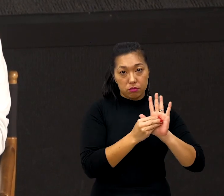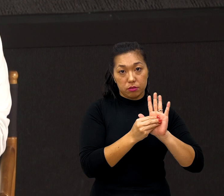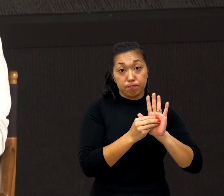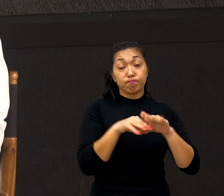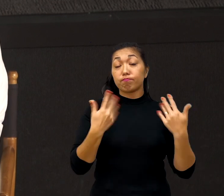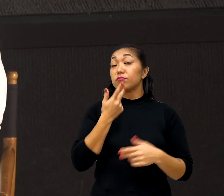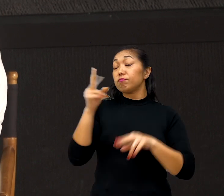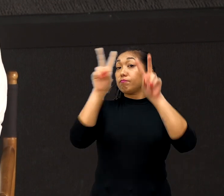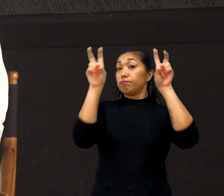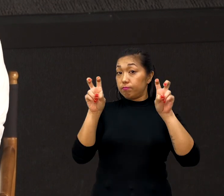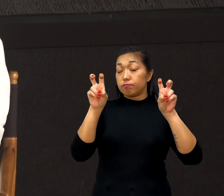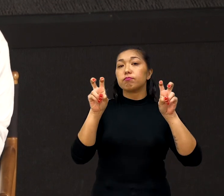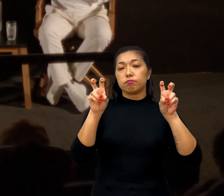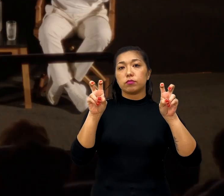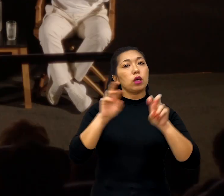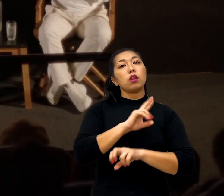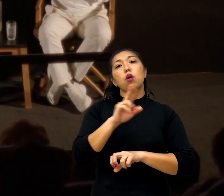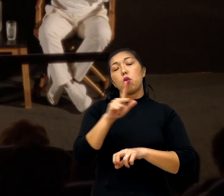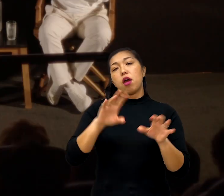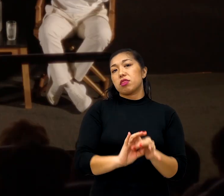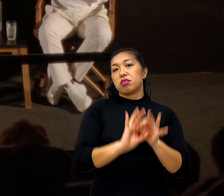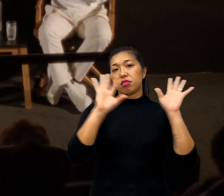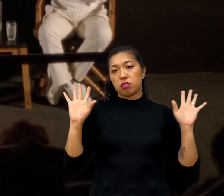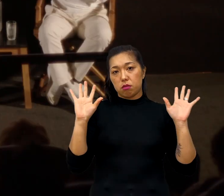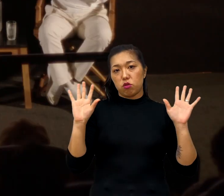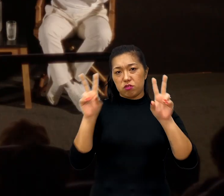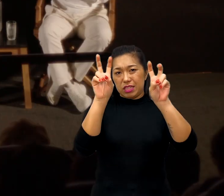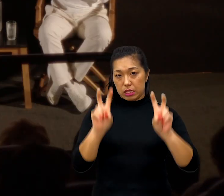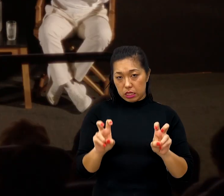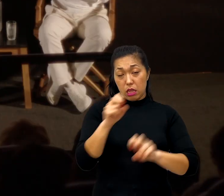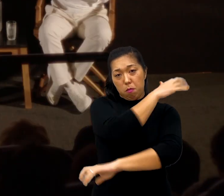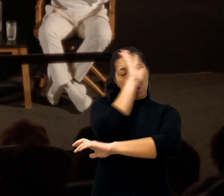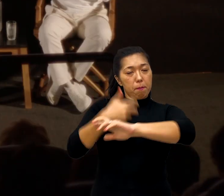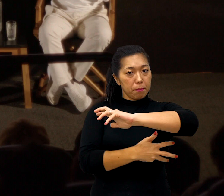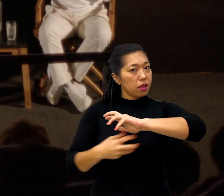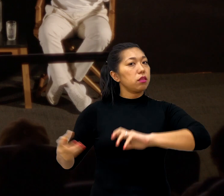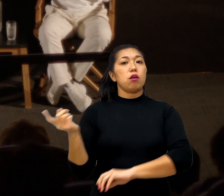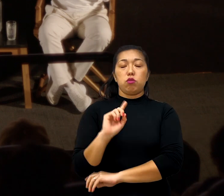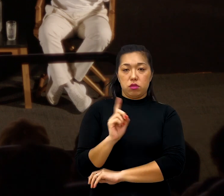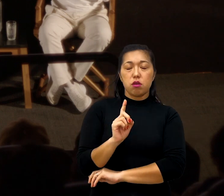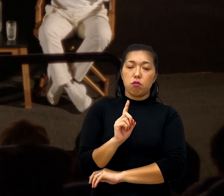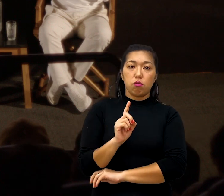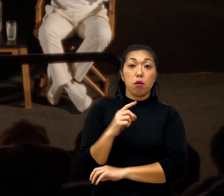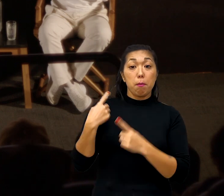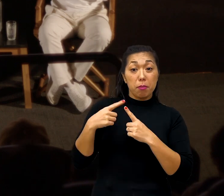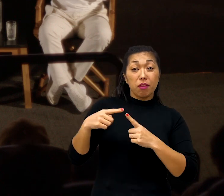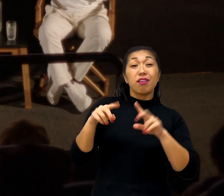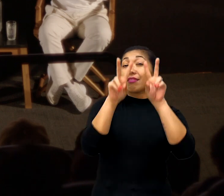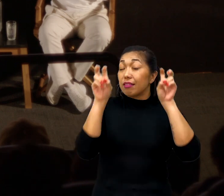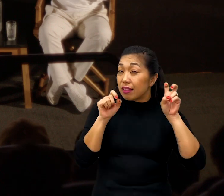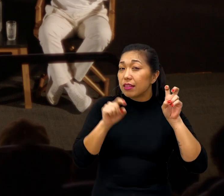pauta não é democratizar a pauta ambiental, né, quem fez a pergunta. Porque a